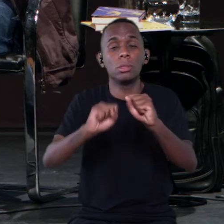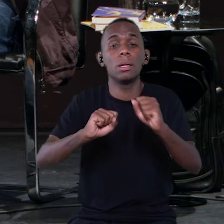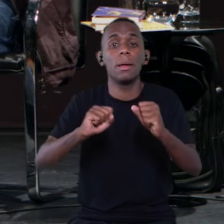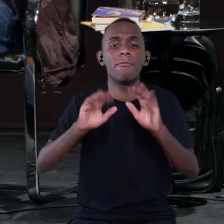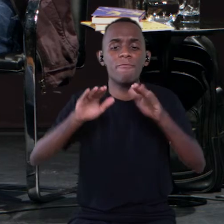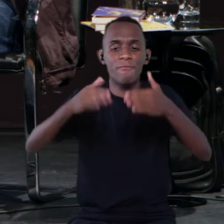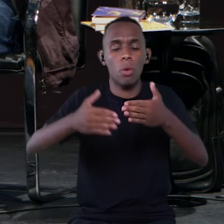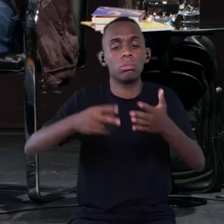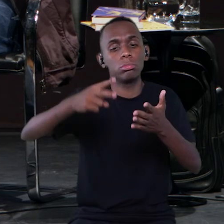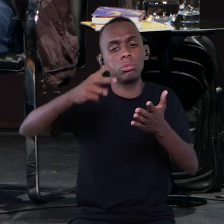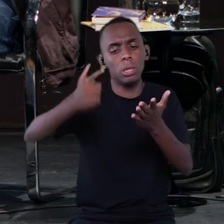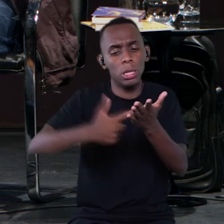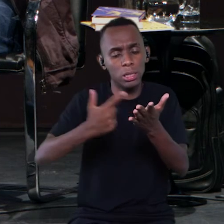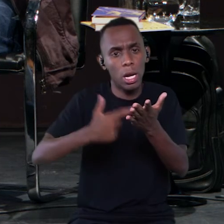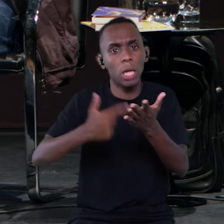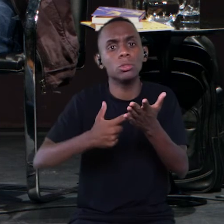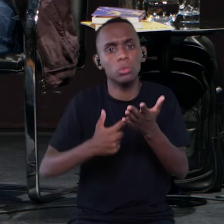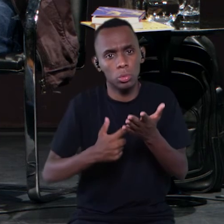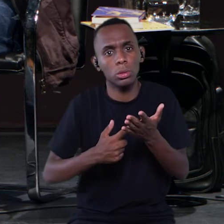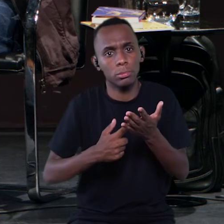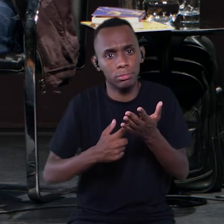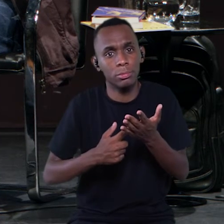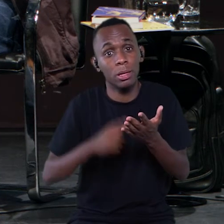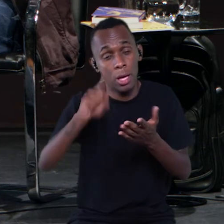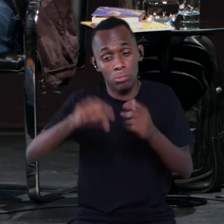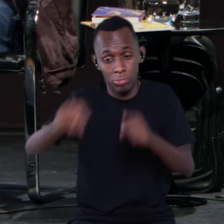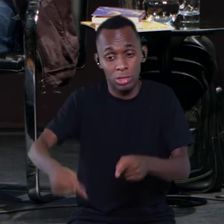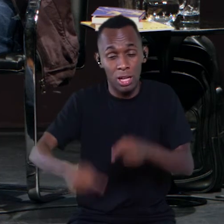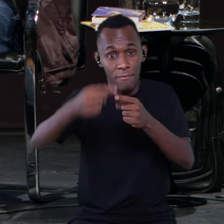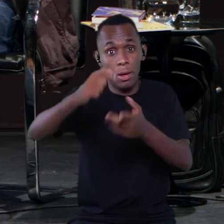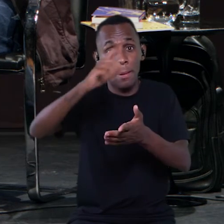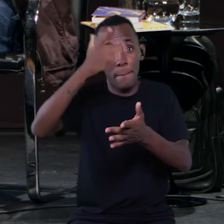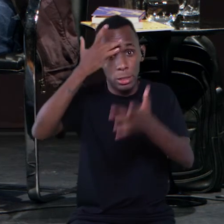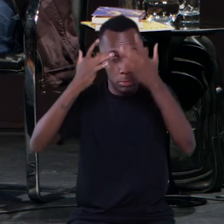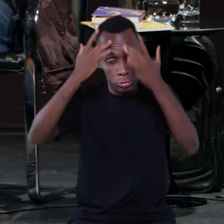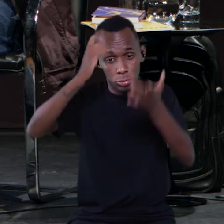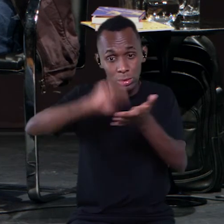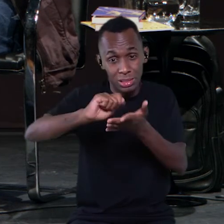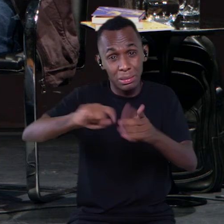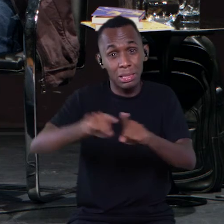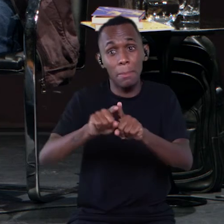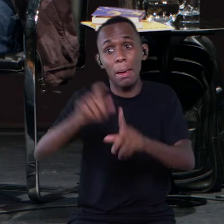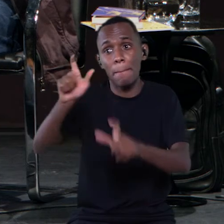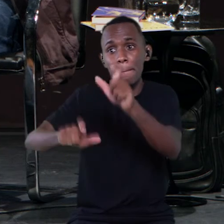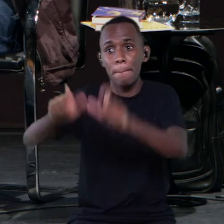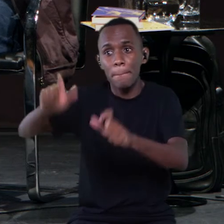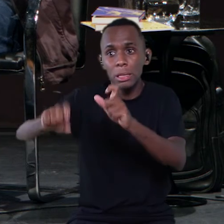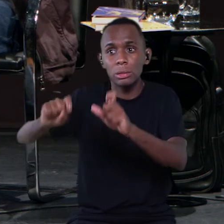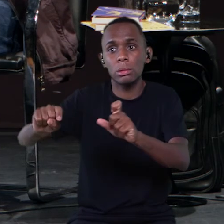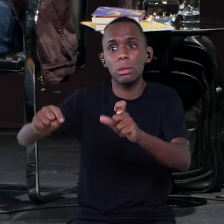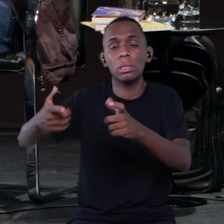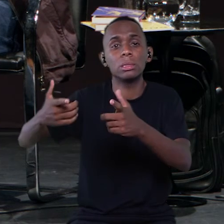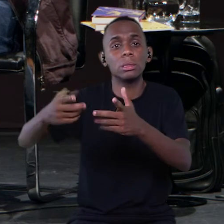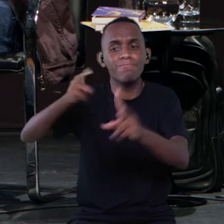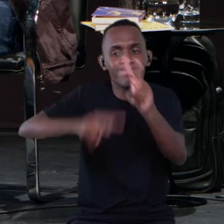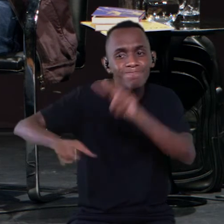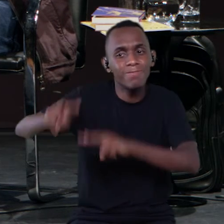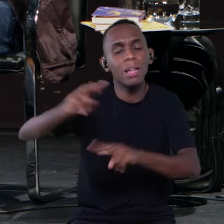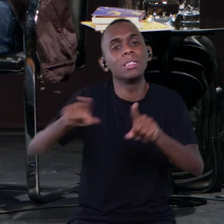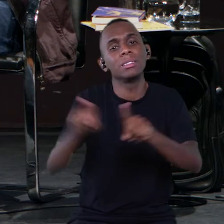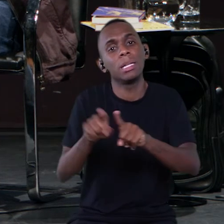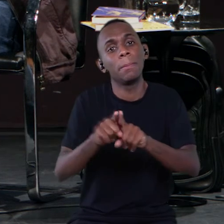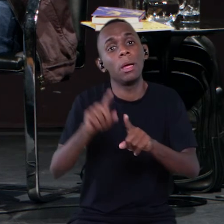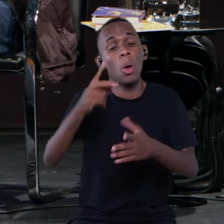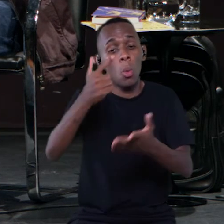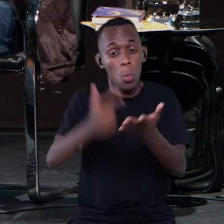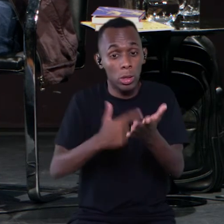literatura ficcional hoje, eu acho que é um desafio para quem escreve, mas também para quem faz crítica. Uma literatura que